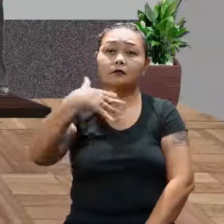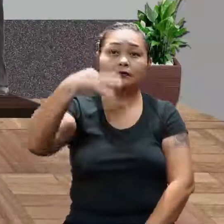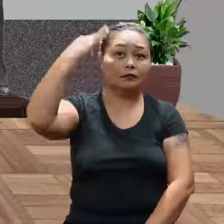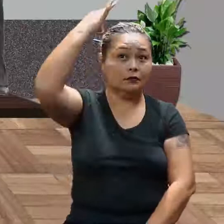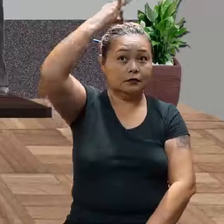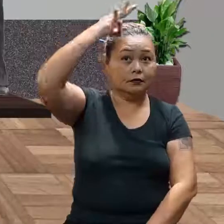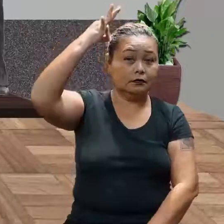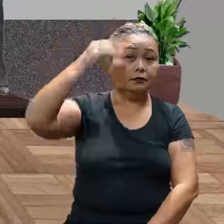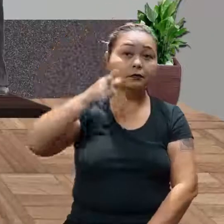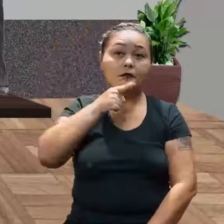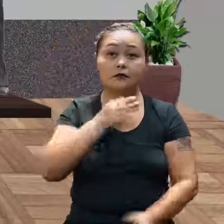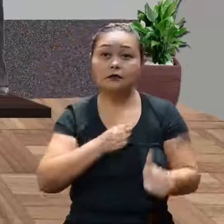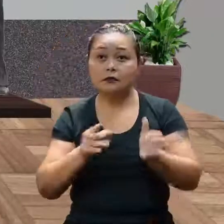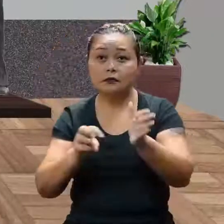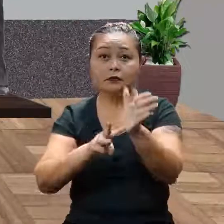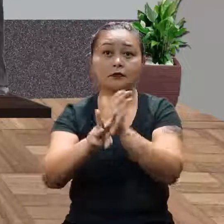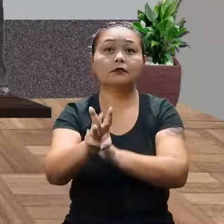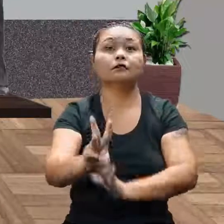Antônio do Rio Madeira.